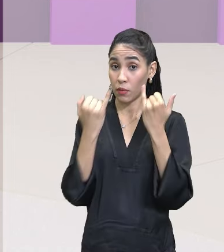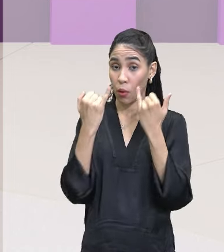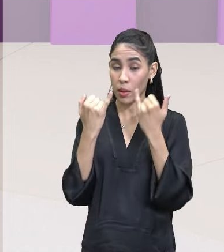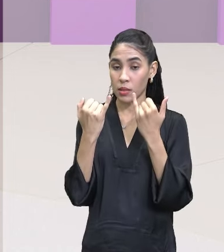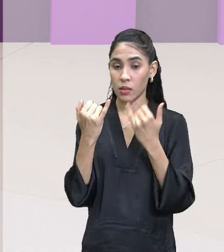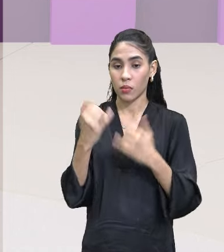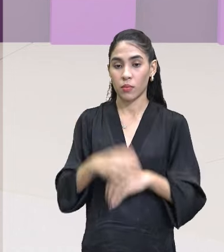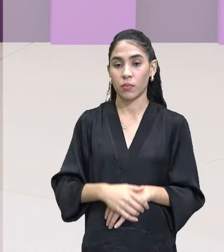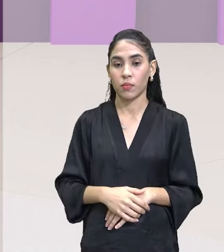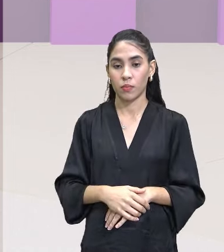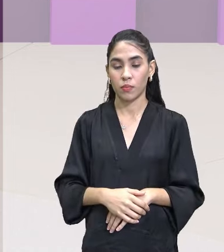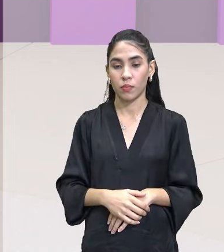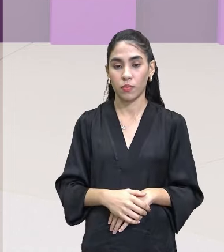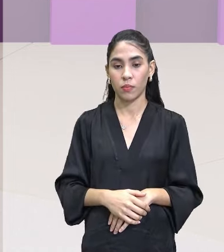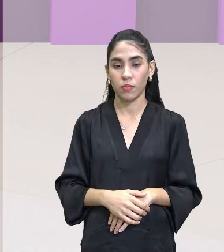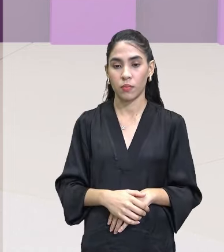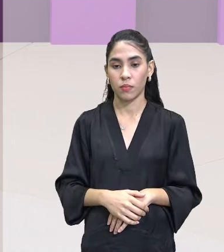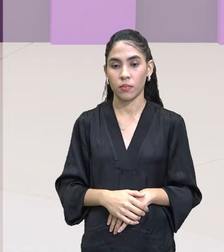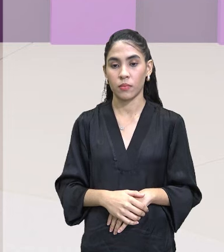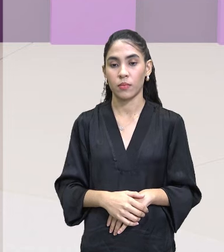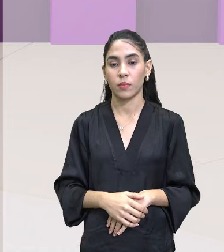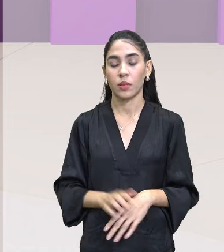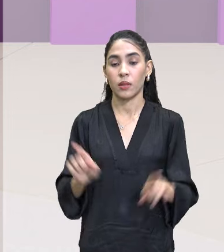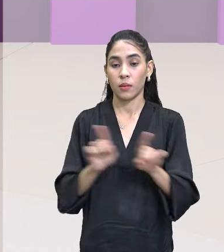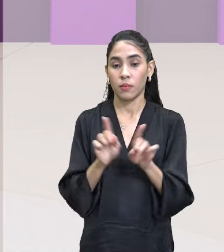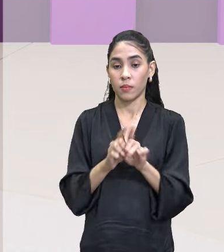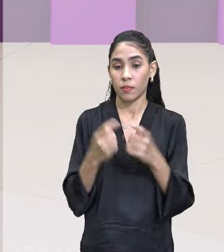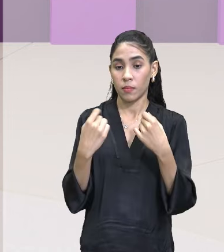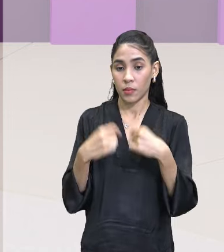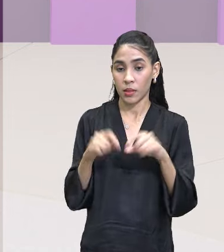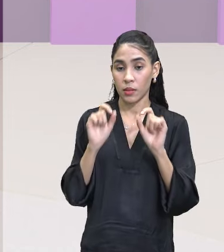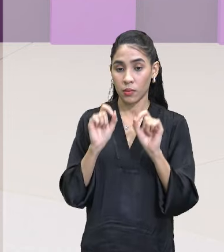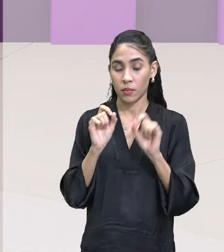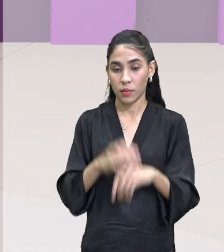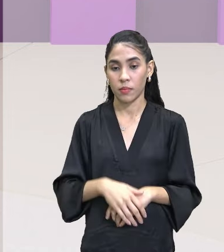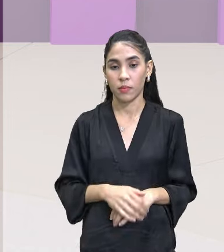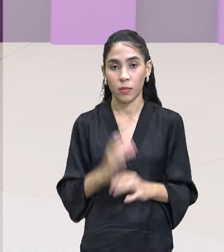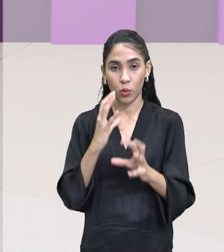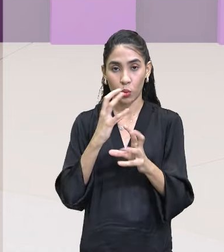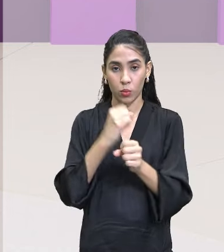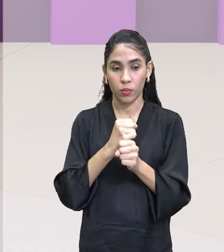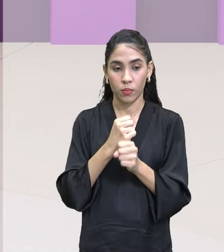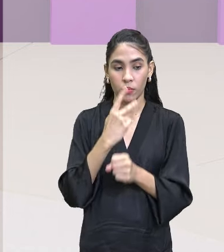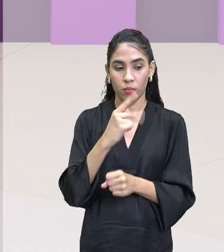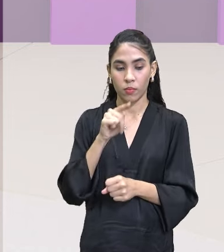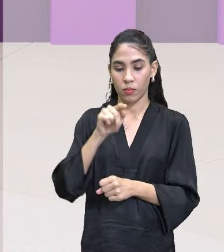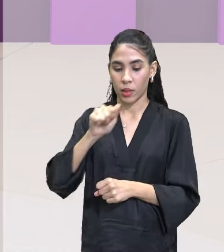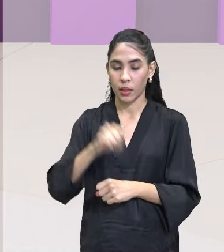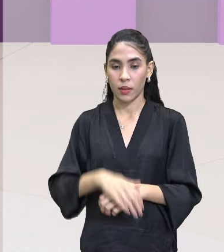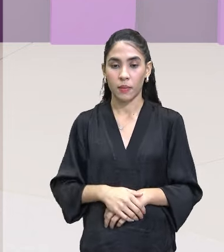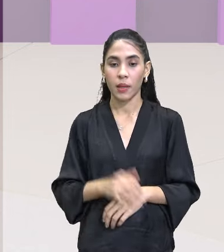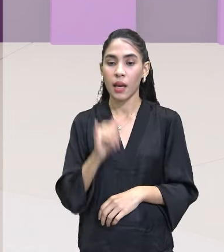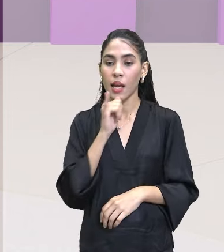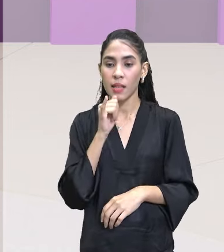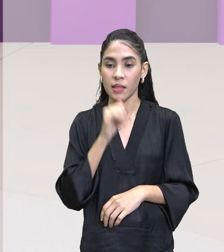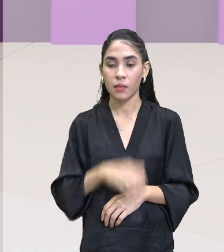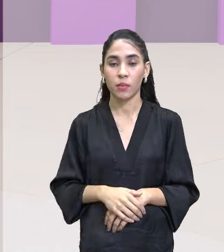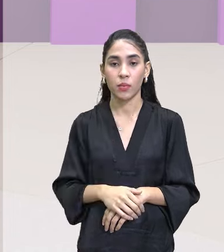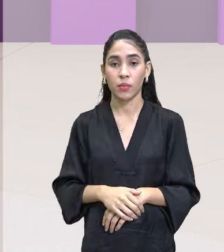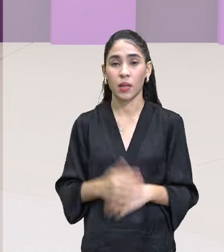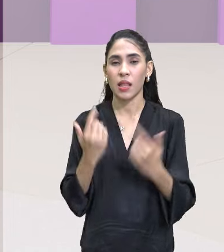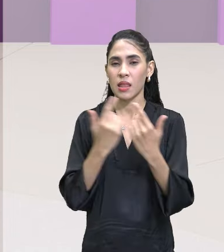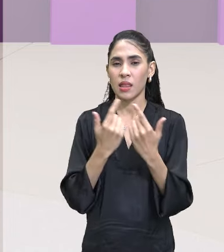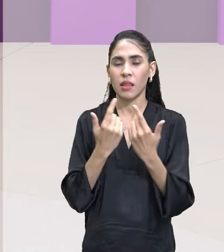certo? Também nós vimos que é necessário, em alguns casos, somar uma PA. Como a gente viu no exemplo do teatro.